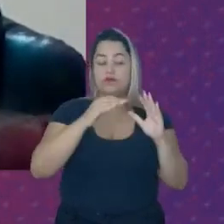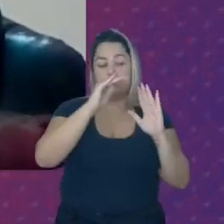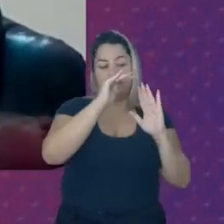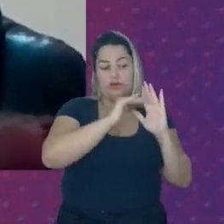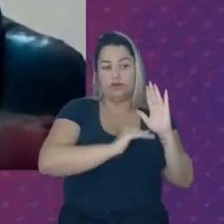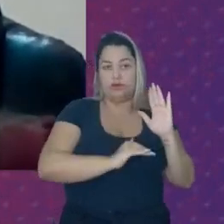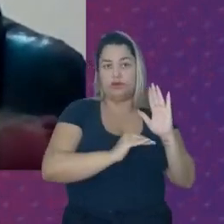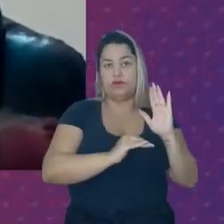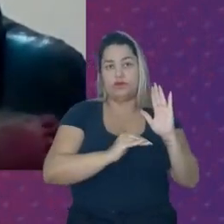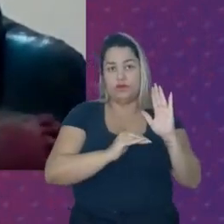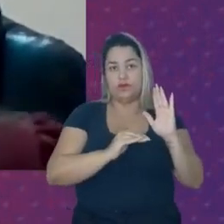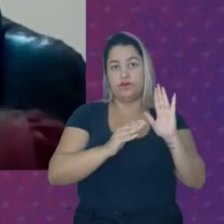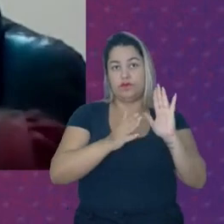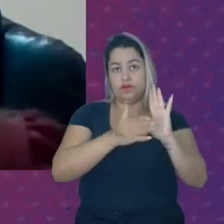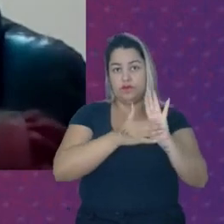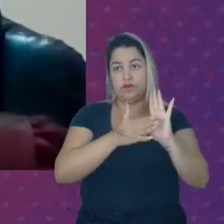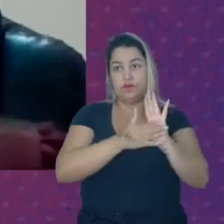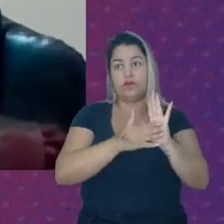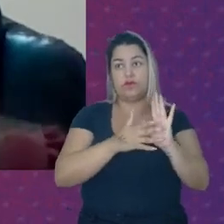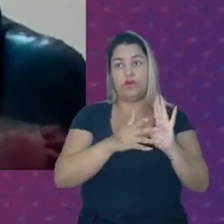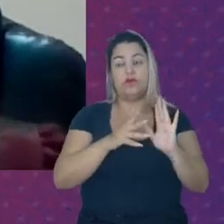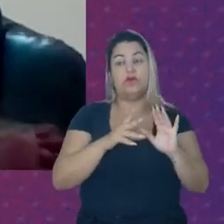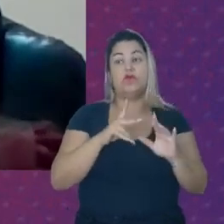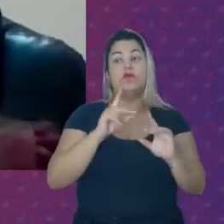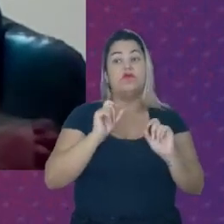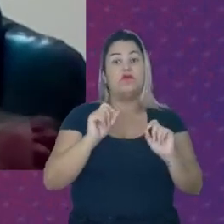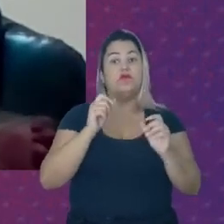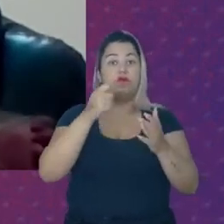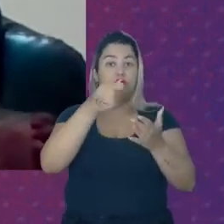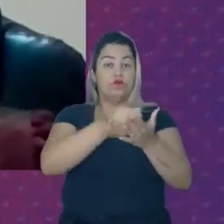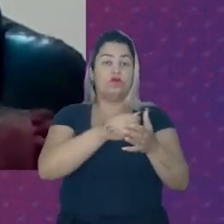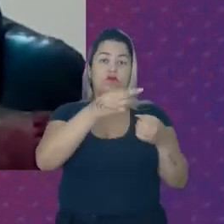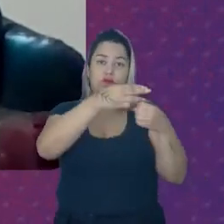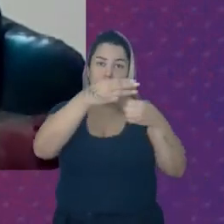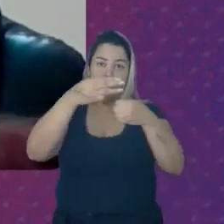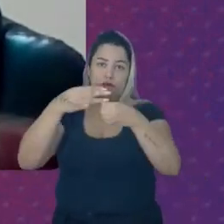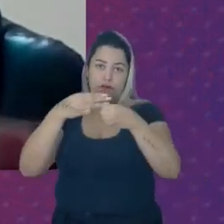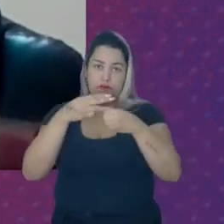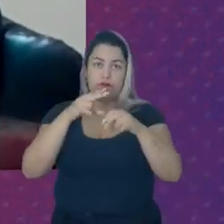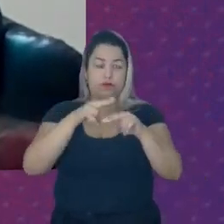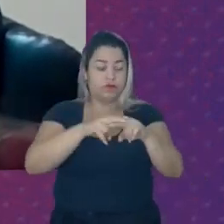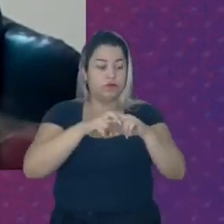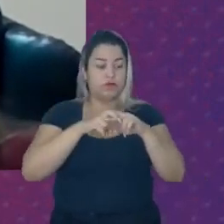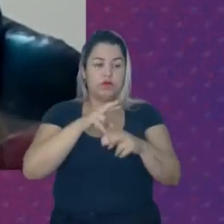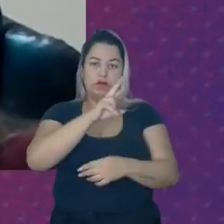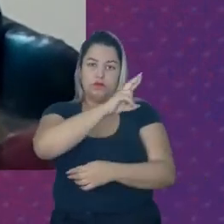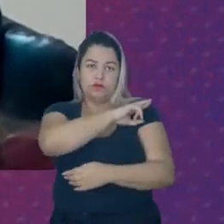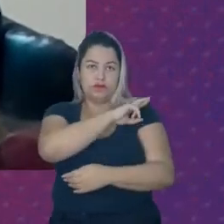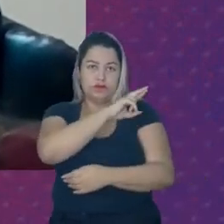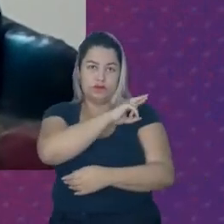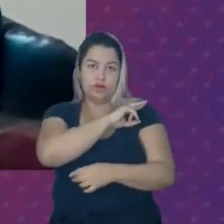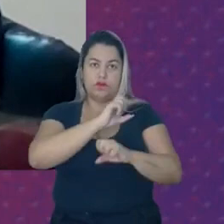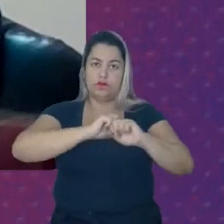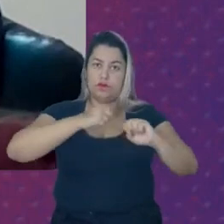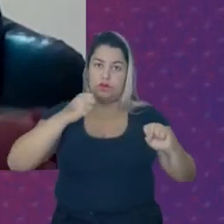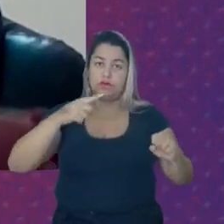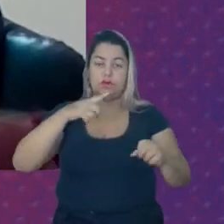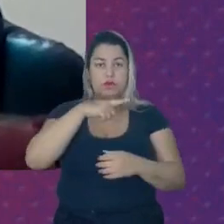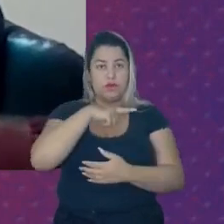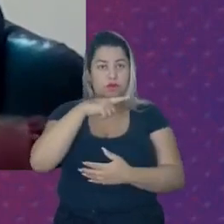são estabelecidos pelo próprio programa. Quem garante isso são os municípios. Por isso, a responsabilidade muito grande que a gente